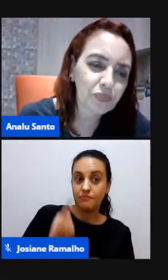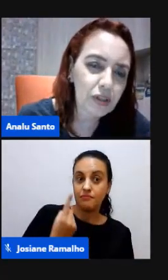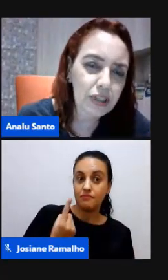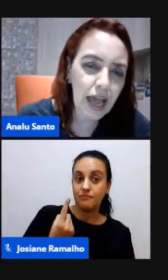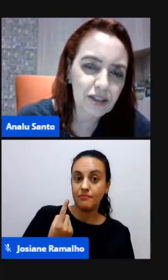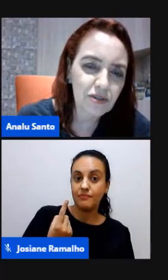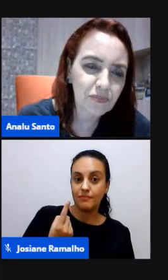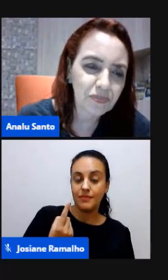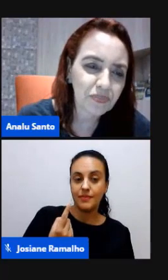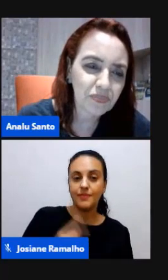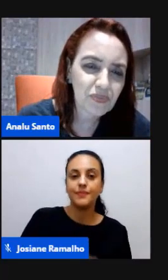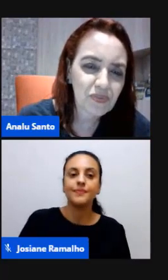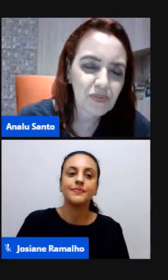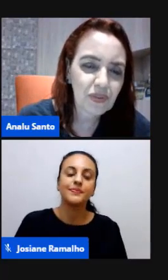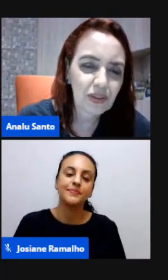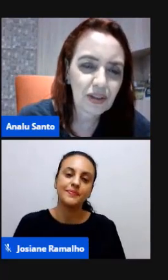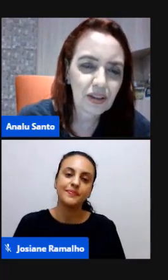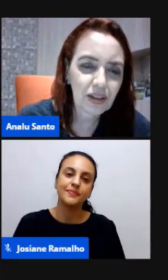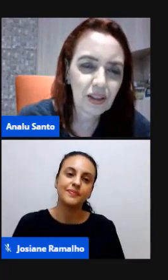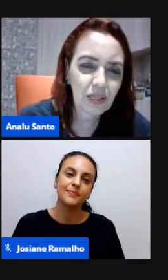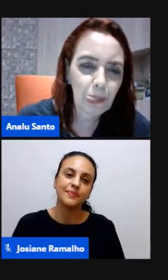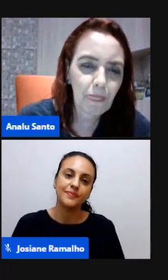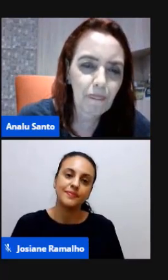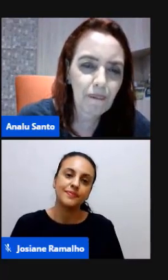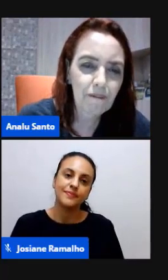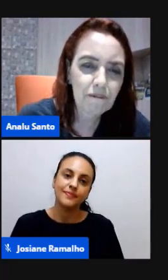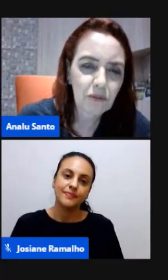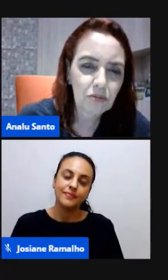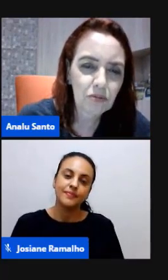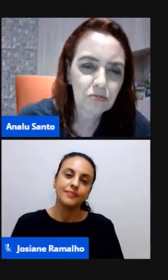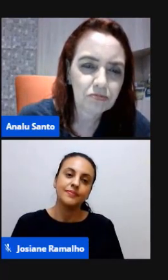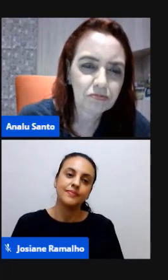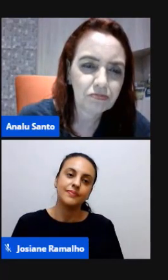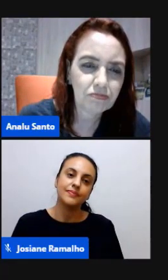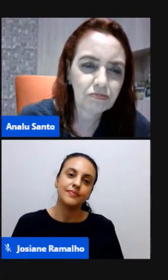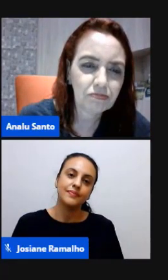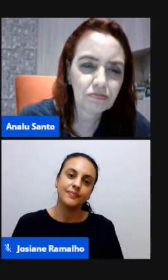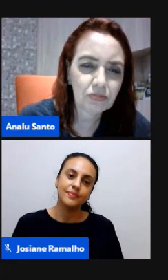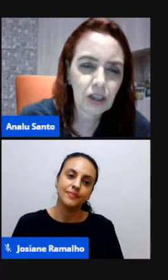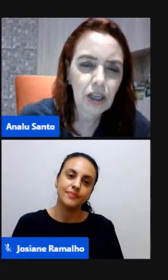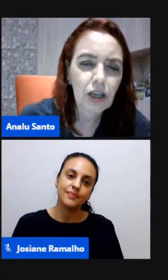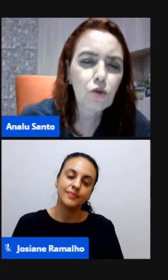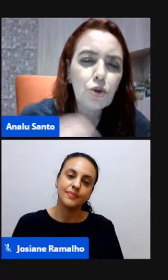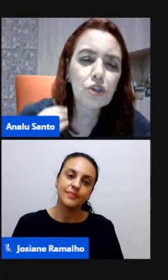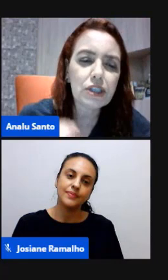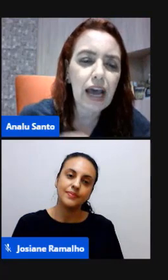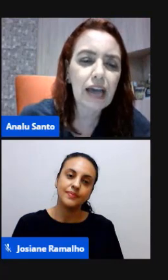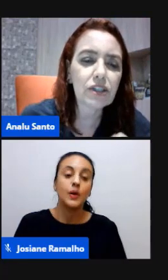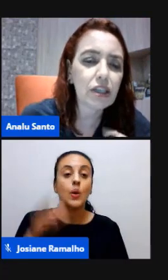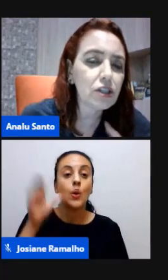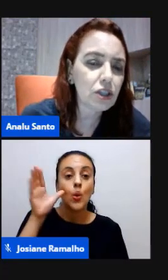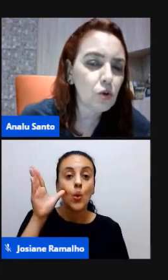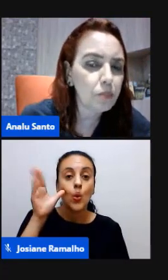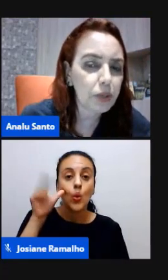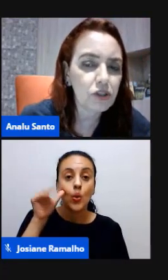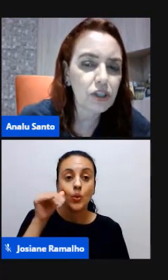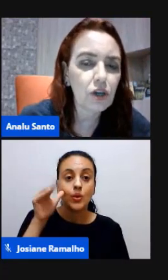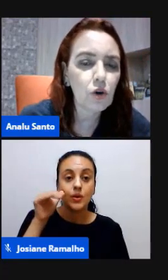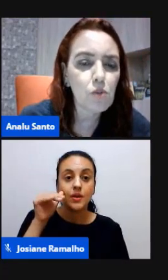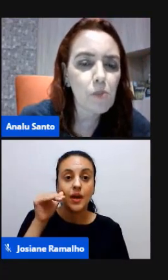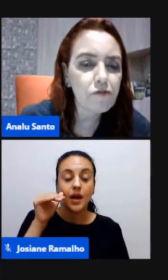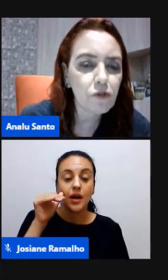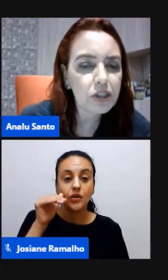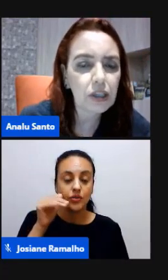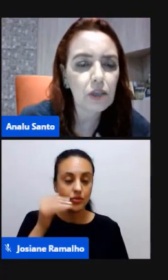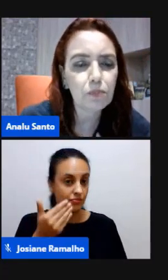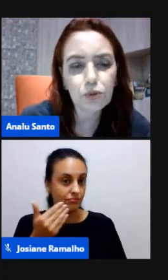próximo slide. Curiosidade tem sido compreendida